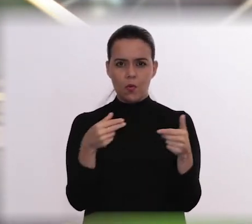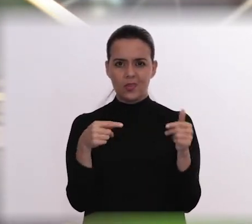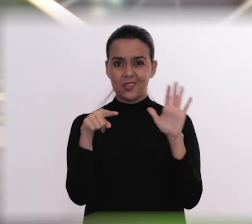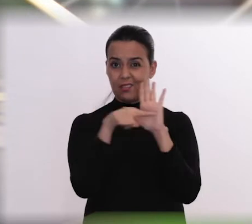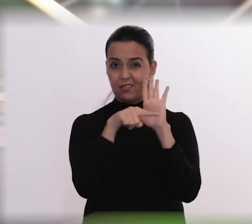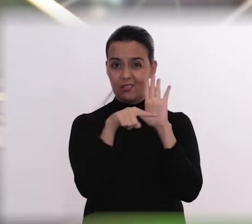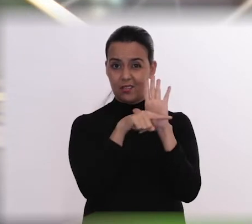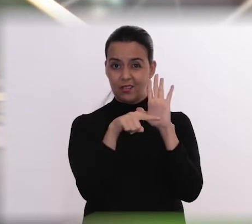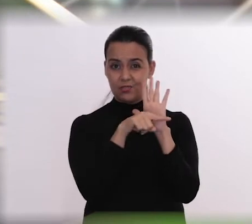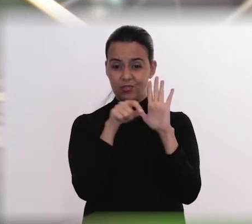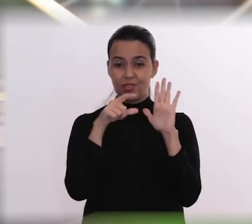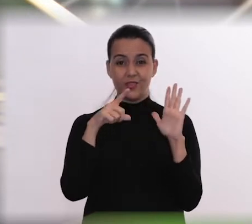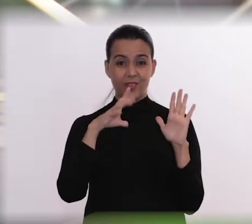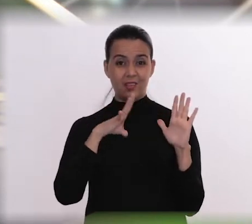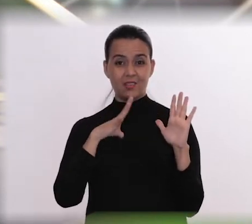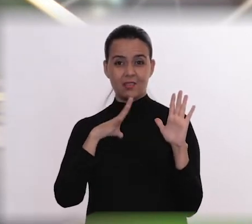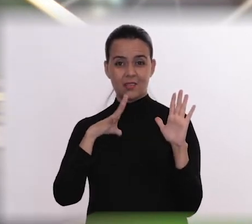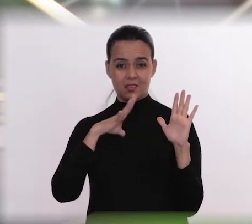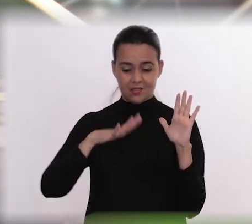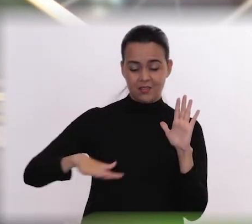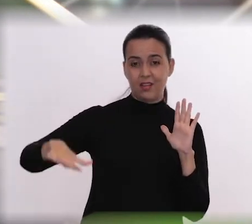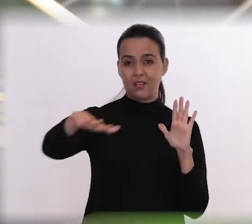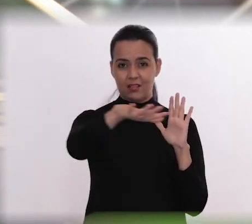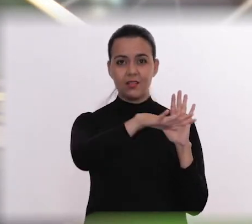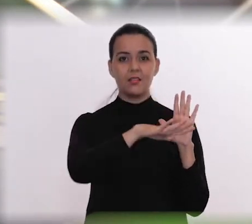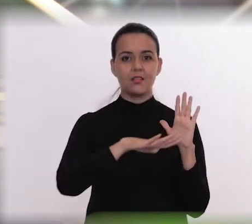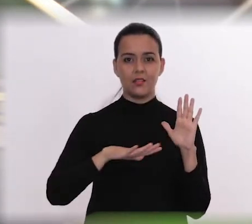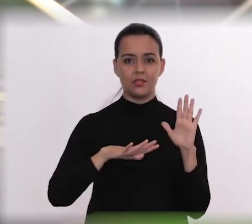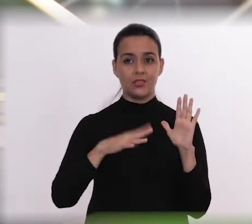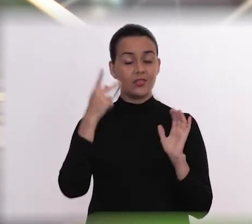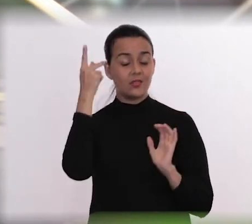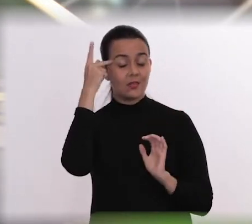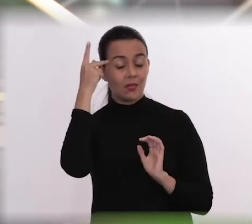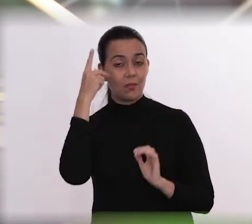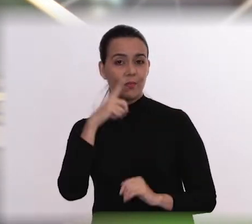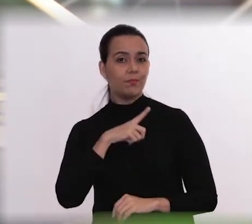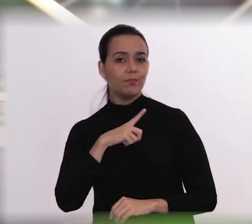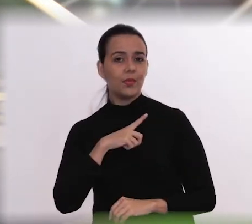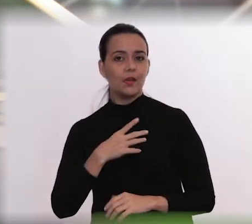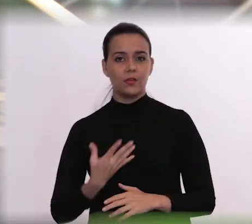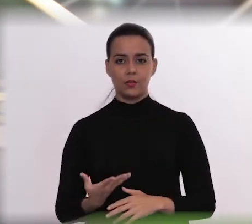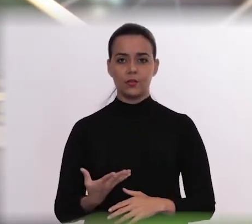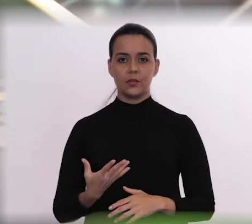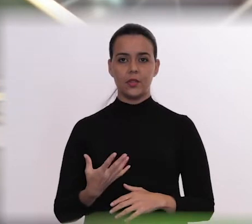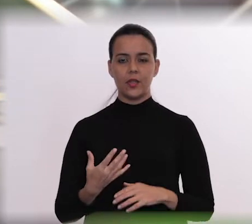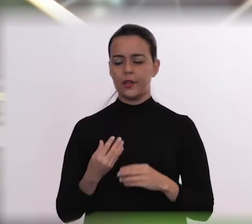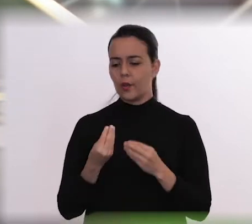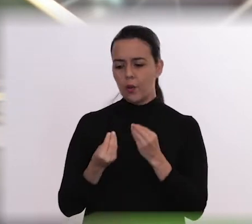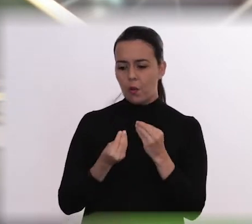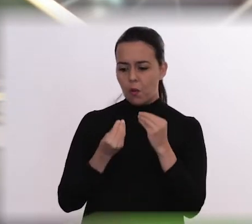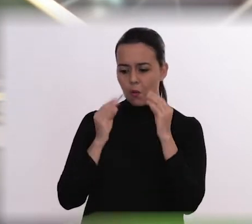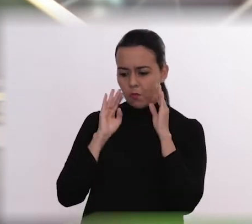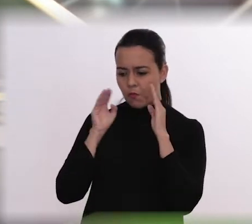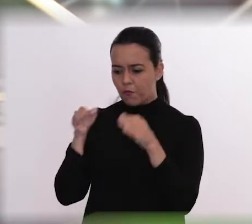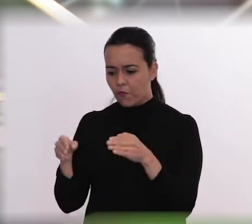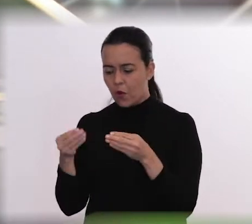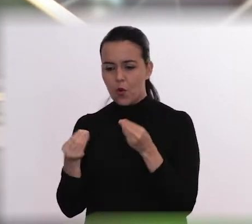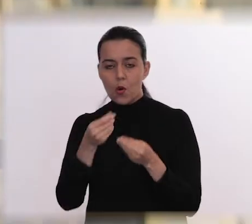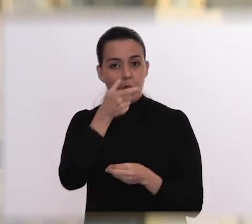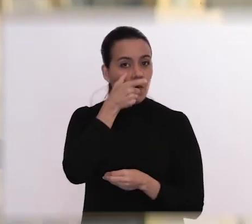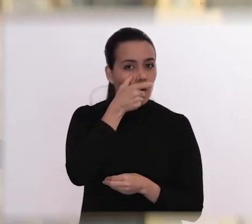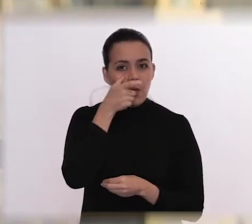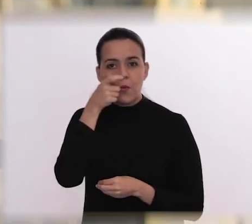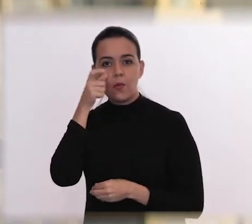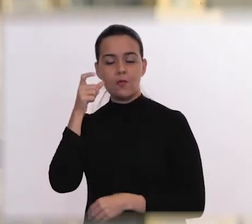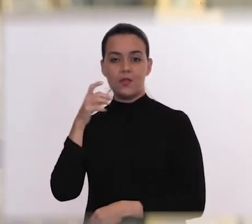modernização capitalista, que tem, não é, em São Paulo, né, digamos, o seu locus, né, o seu lugar por